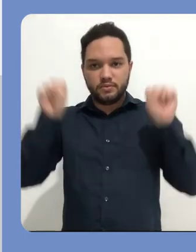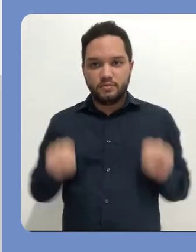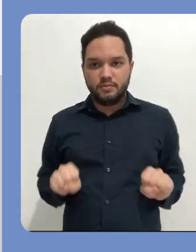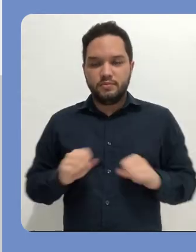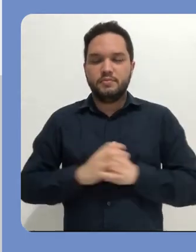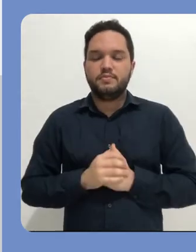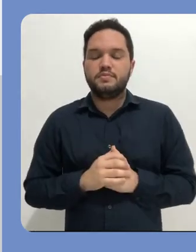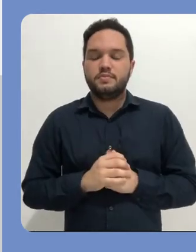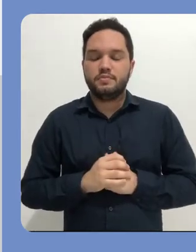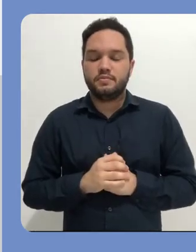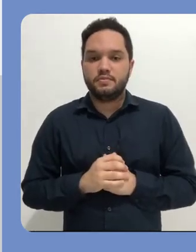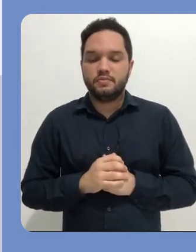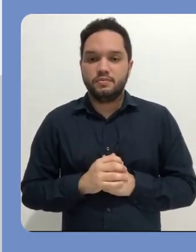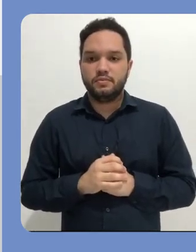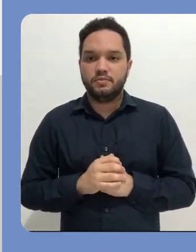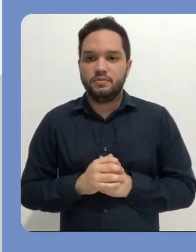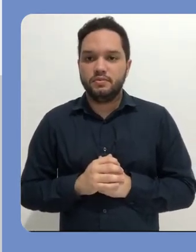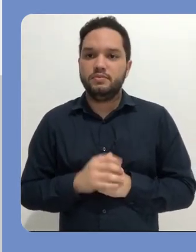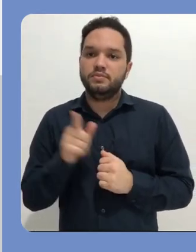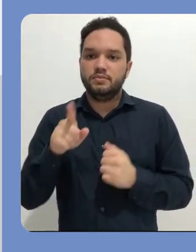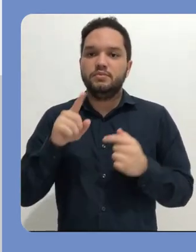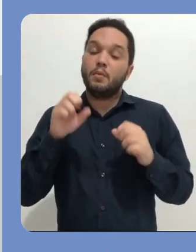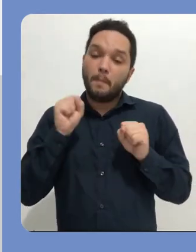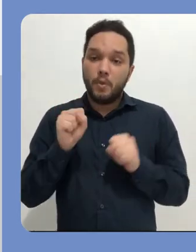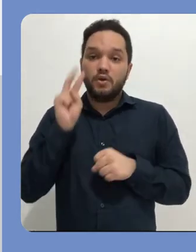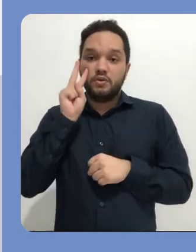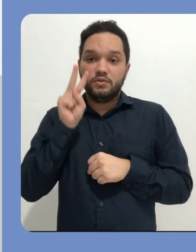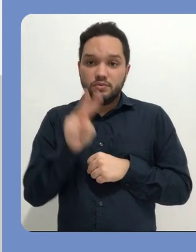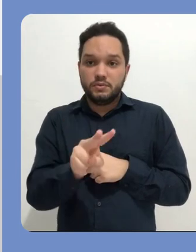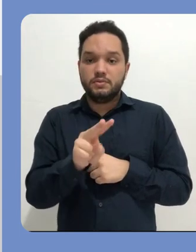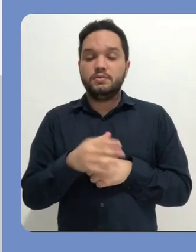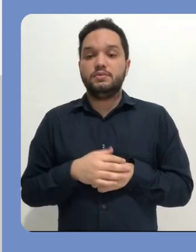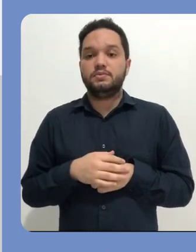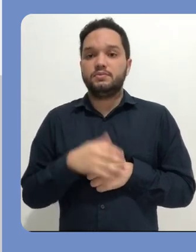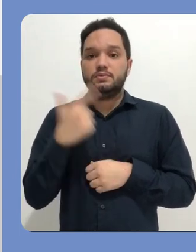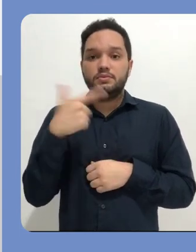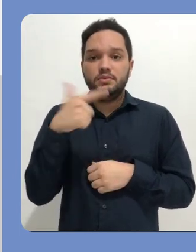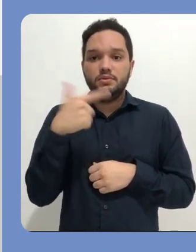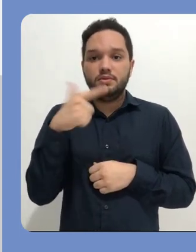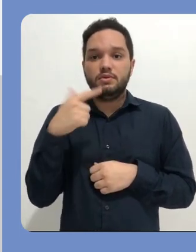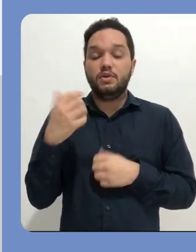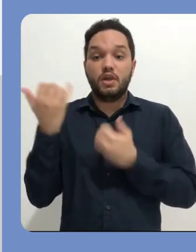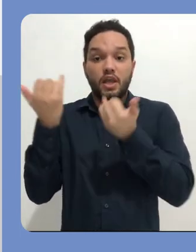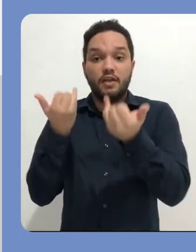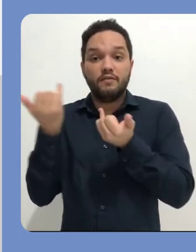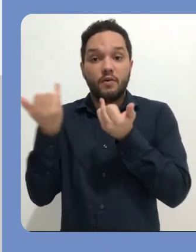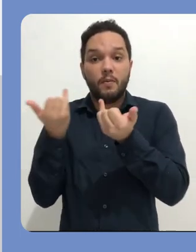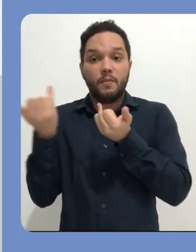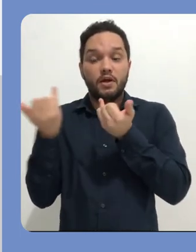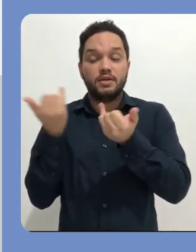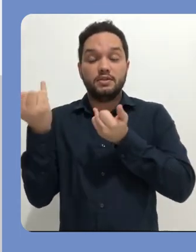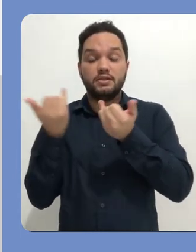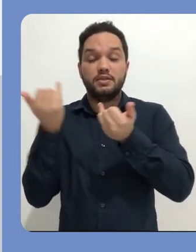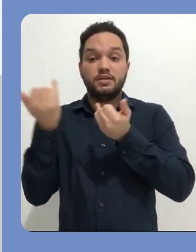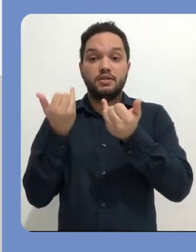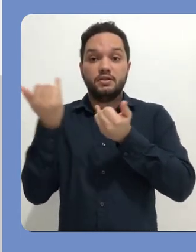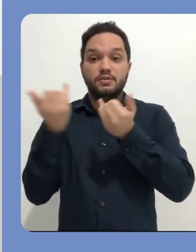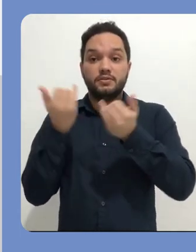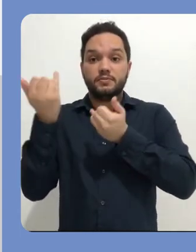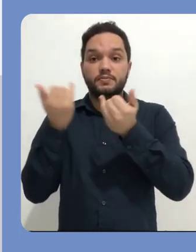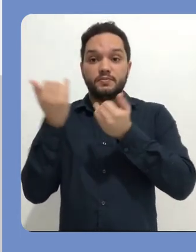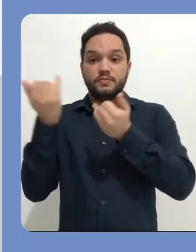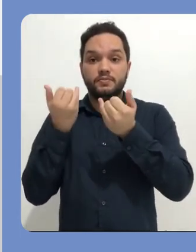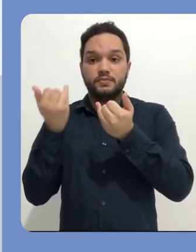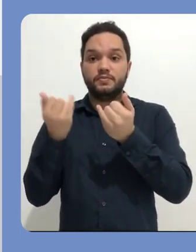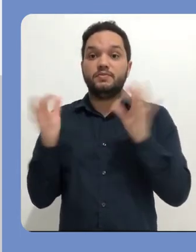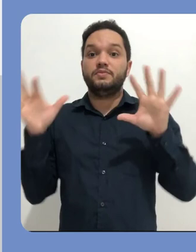essa informação de lá também, né? E você pode ver que também não aparece a informação quanto